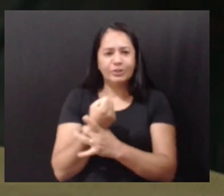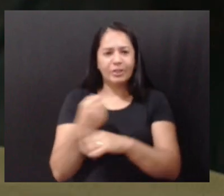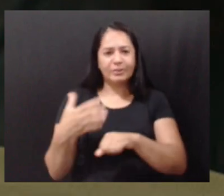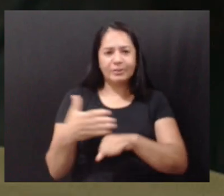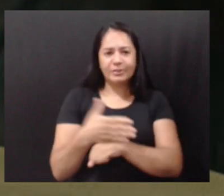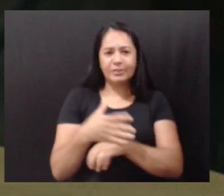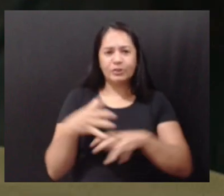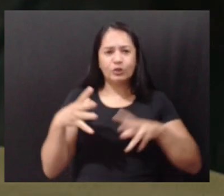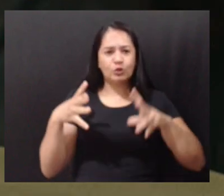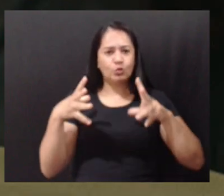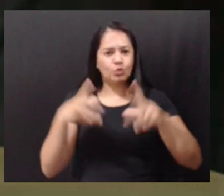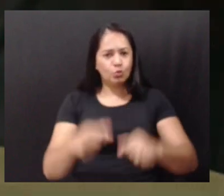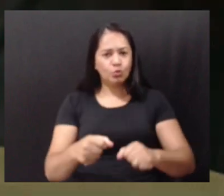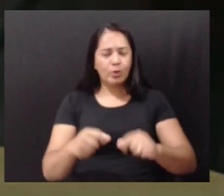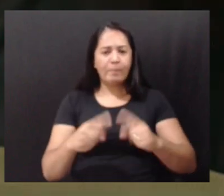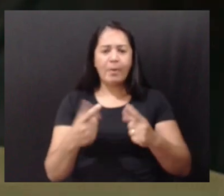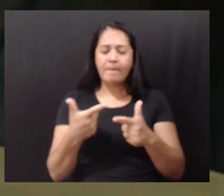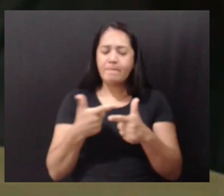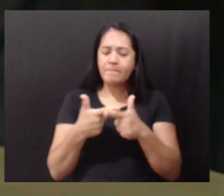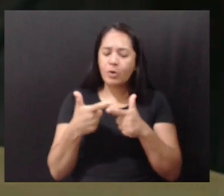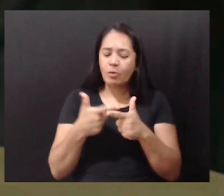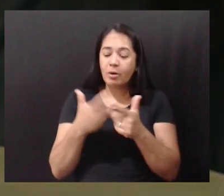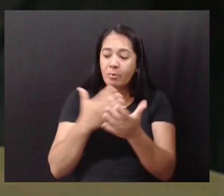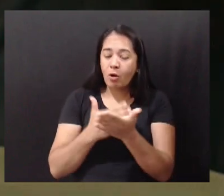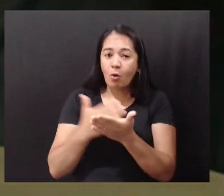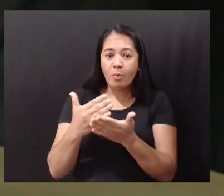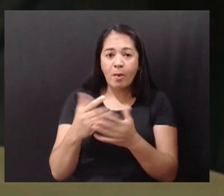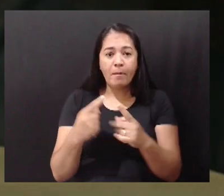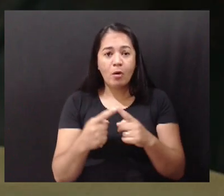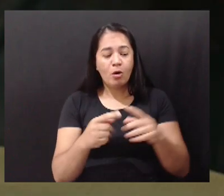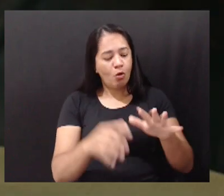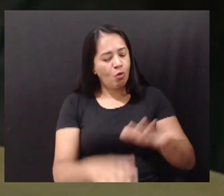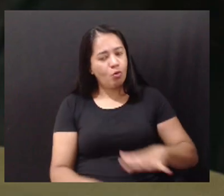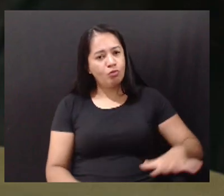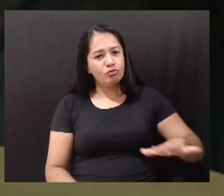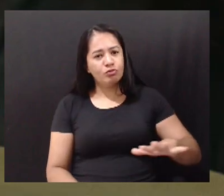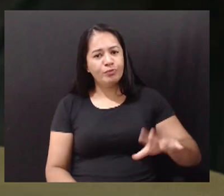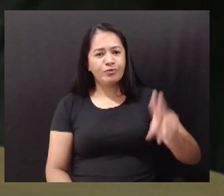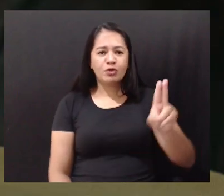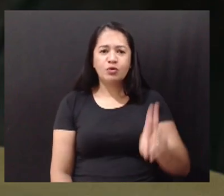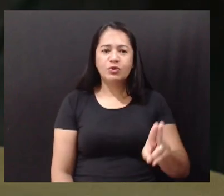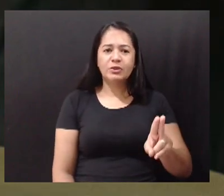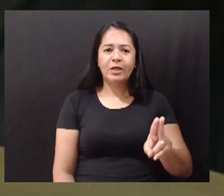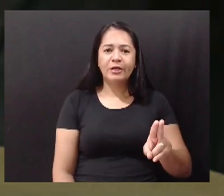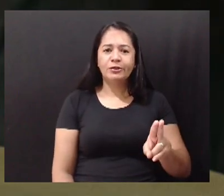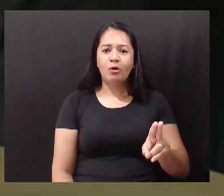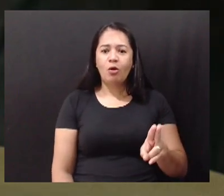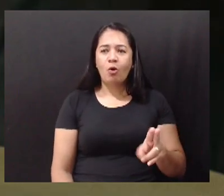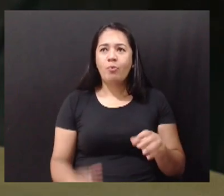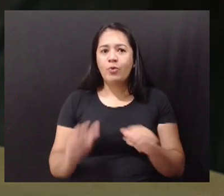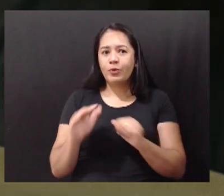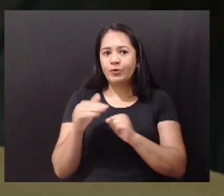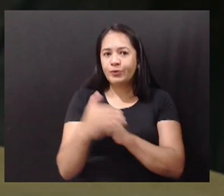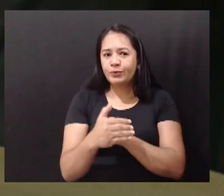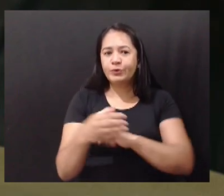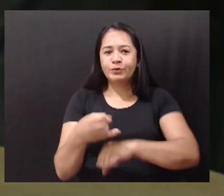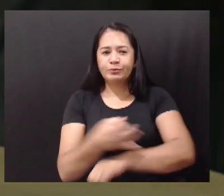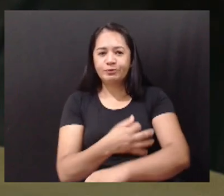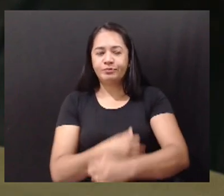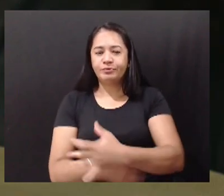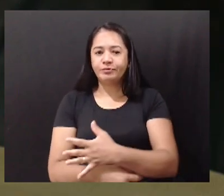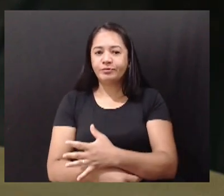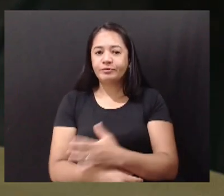Mas o problema começa quando esse espaço ele passa a ser usado como refúgio emocional. É nesse intervalo entre o real e o virtual